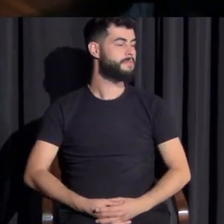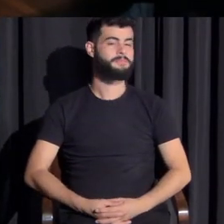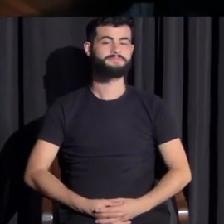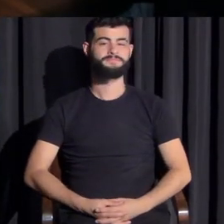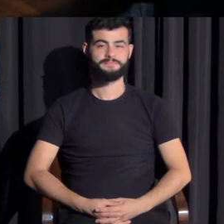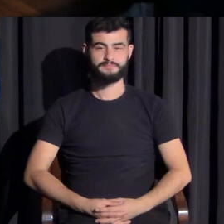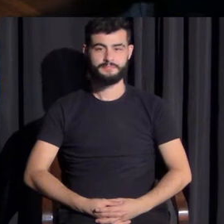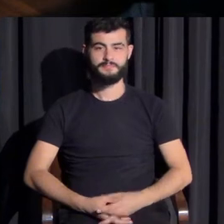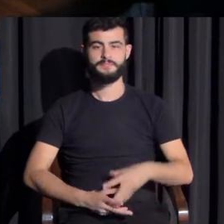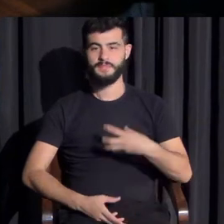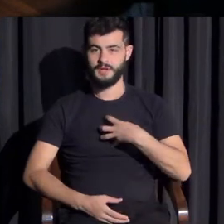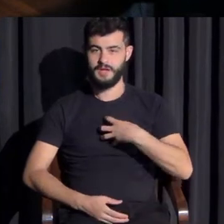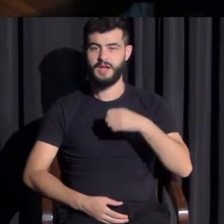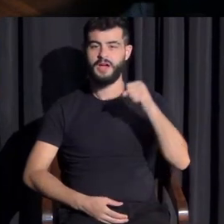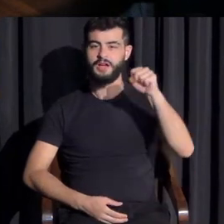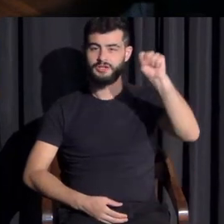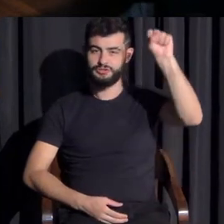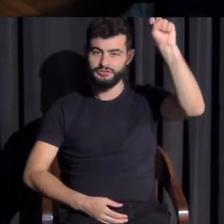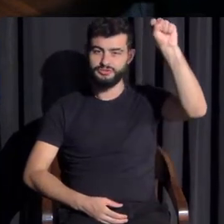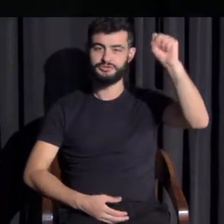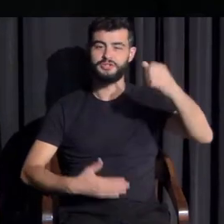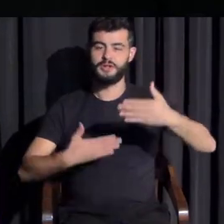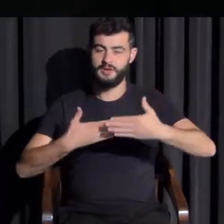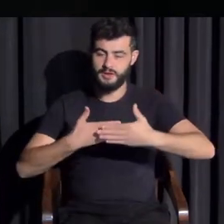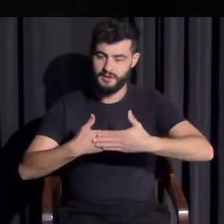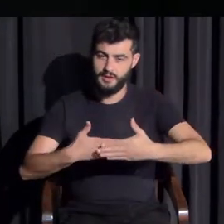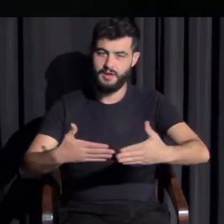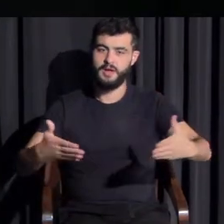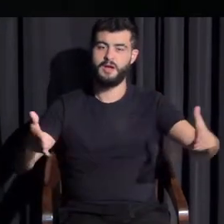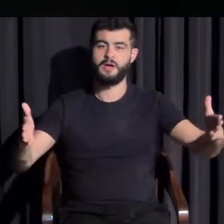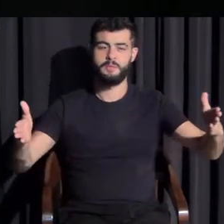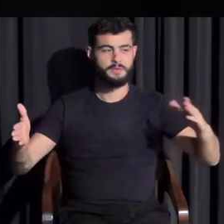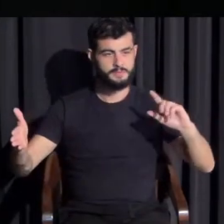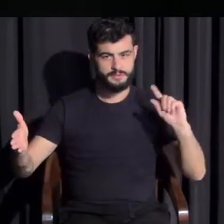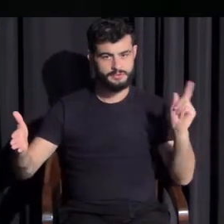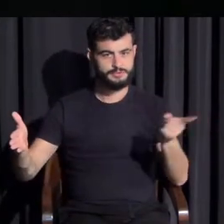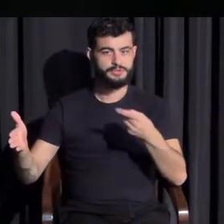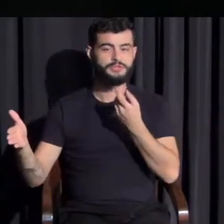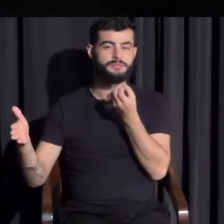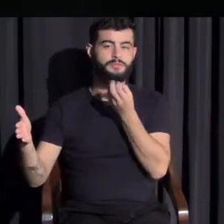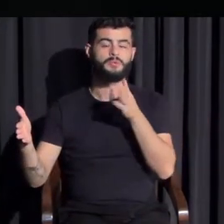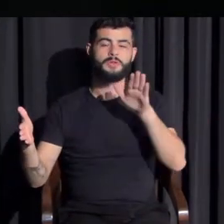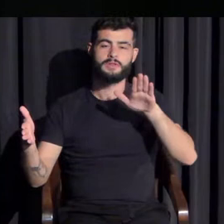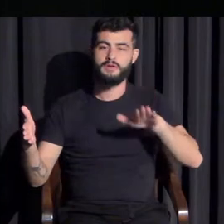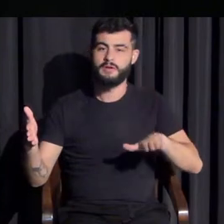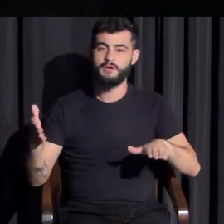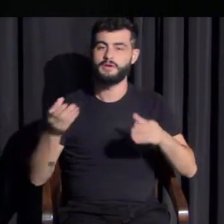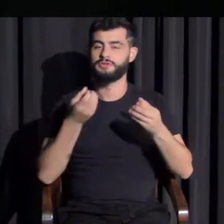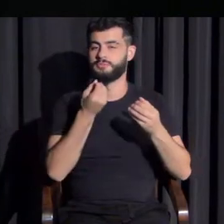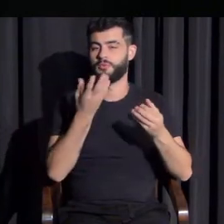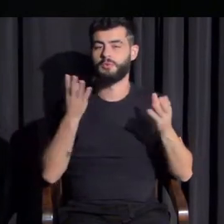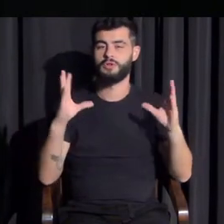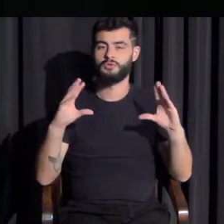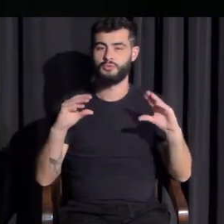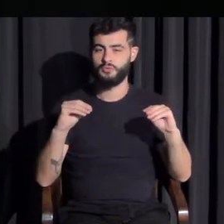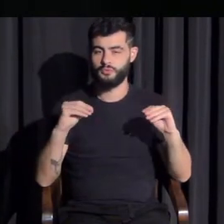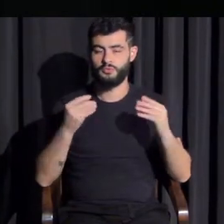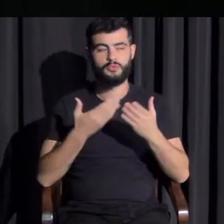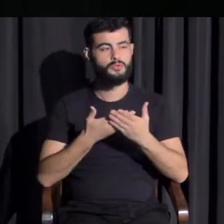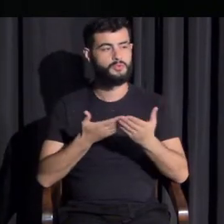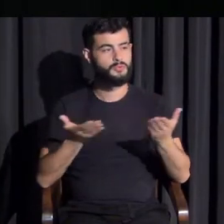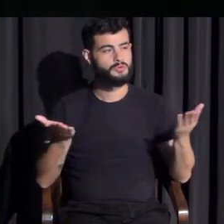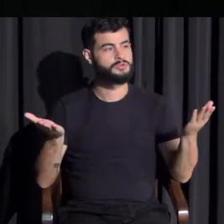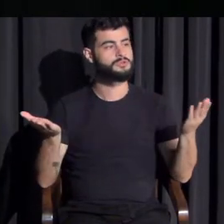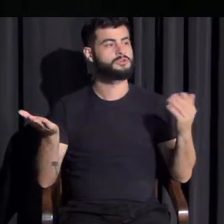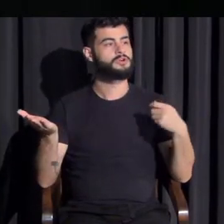Axé, caminhos abertos para a gente. Boa tarde, boa noite a todos. Eu sou Will Lima, sou um